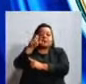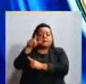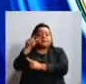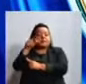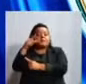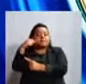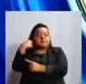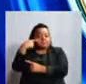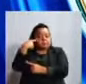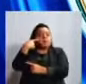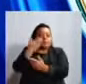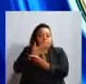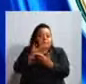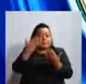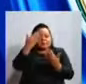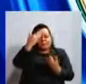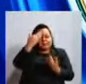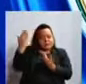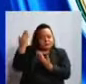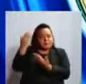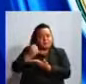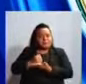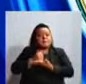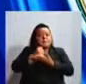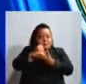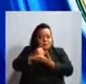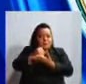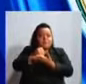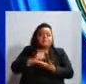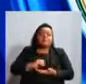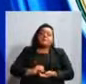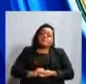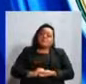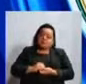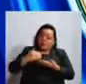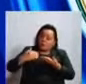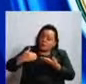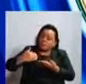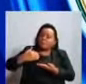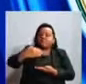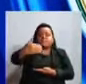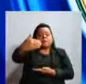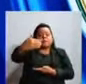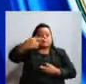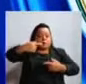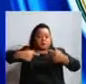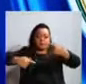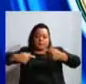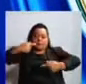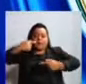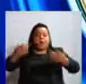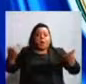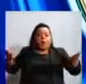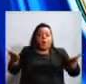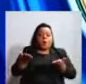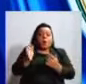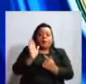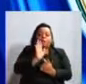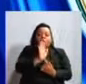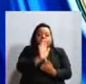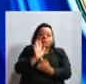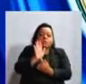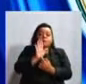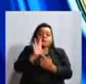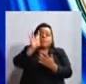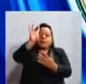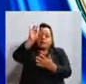Claro, a quem agradecemos pela colaboração. Vamos então dar início ao nosso debate de hoje, com as apresentações